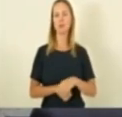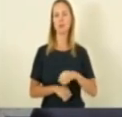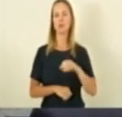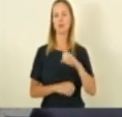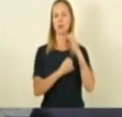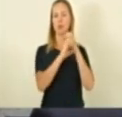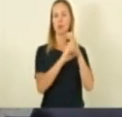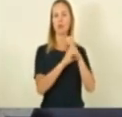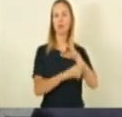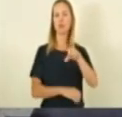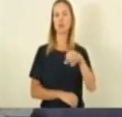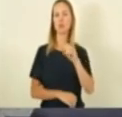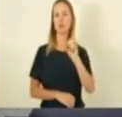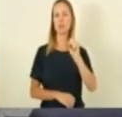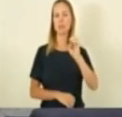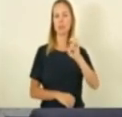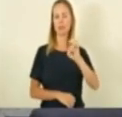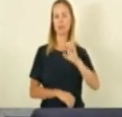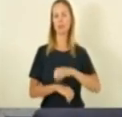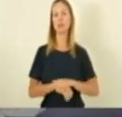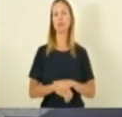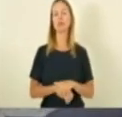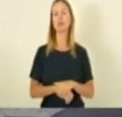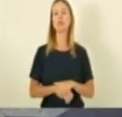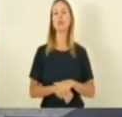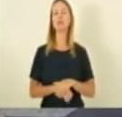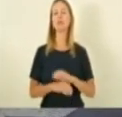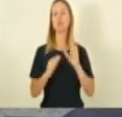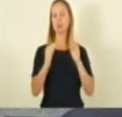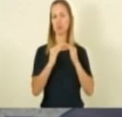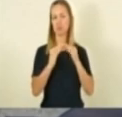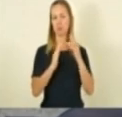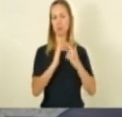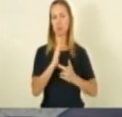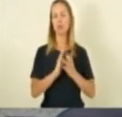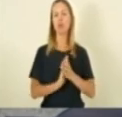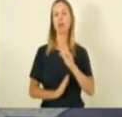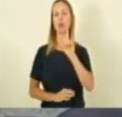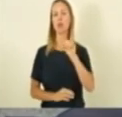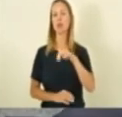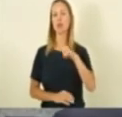Engenheiro Zé Esmeraldo. Com o relator e deputado Gandini.